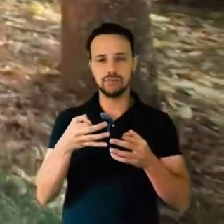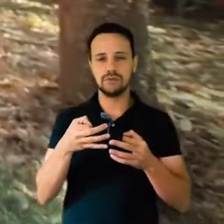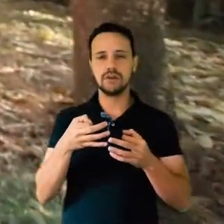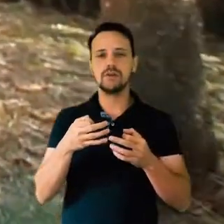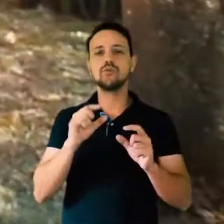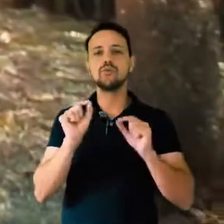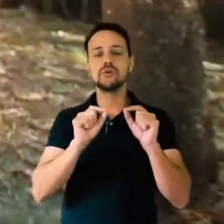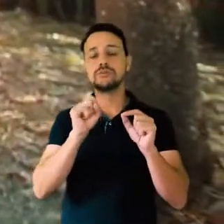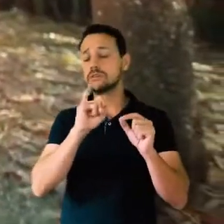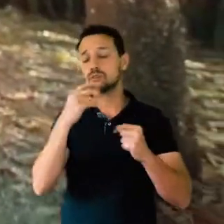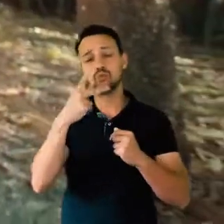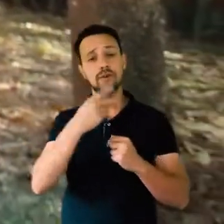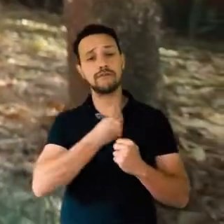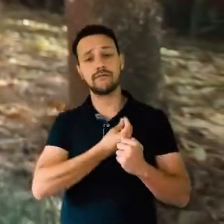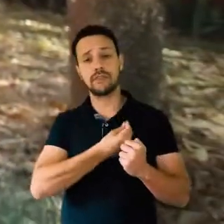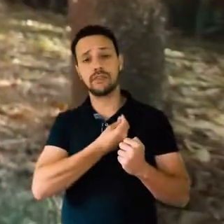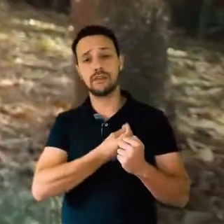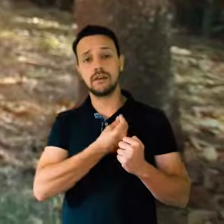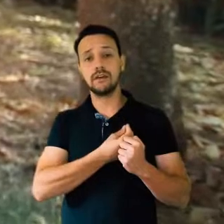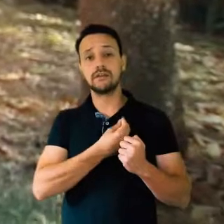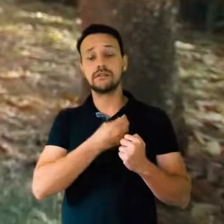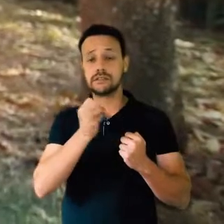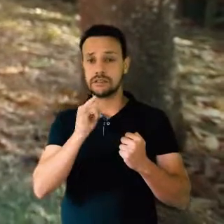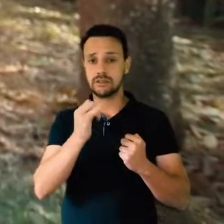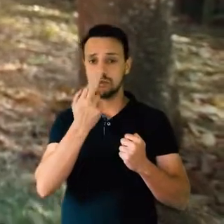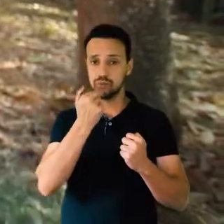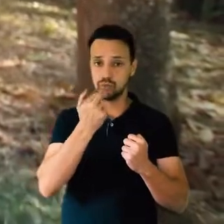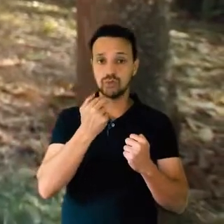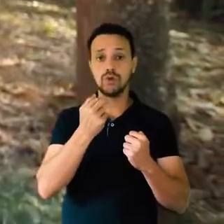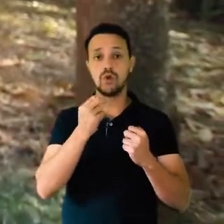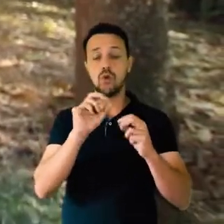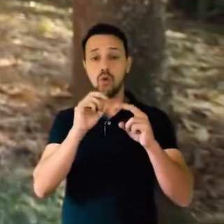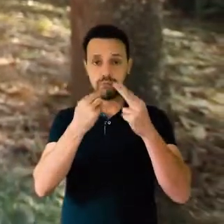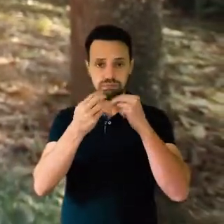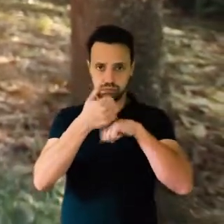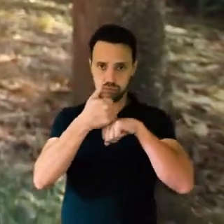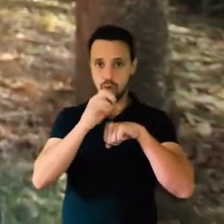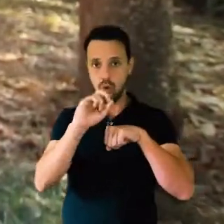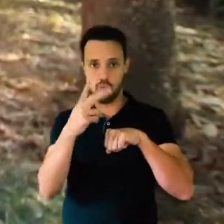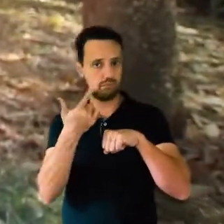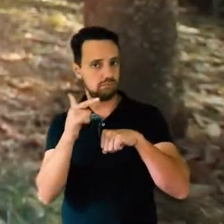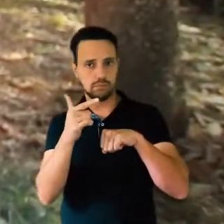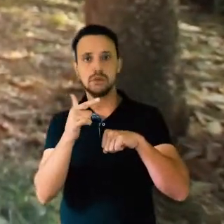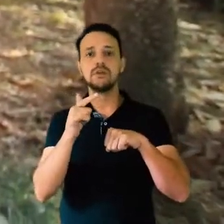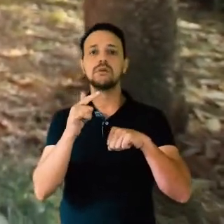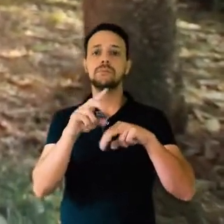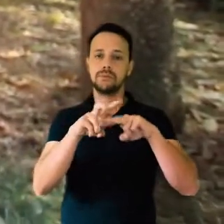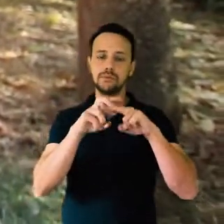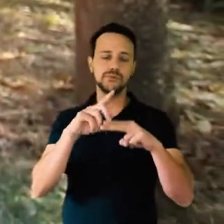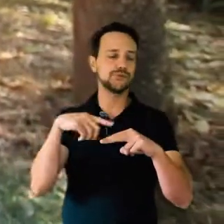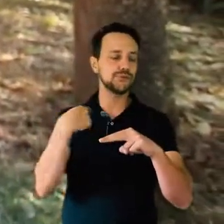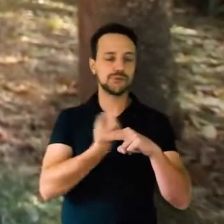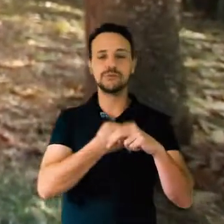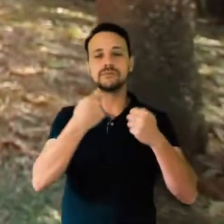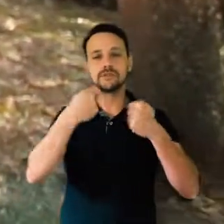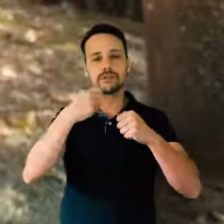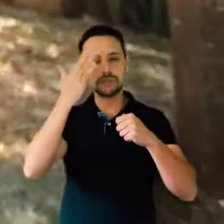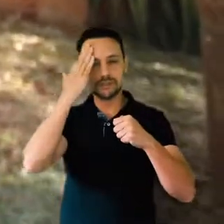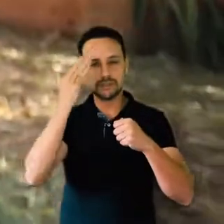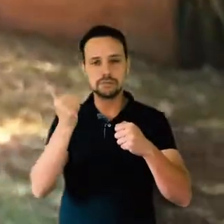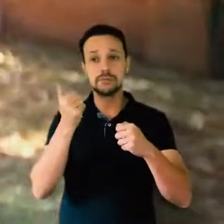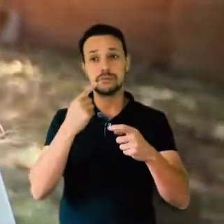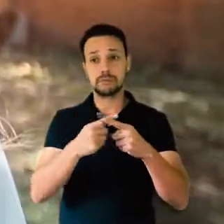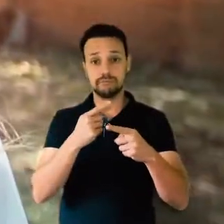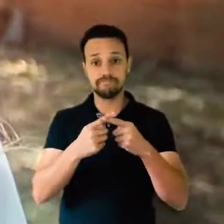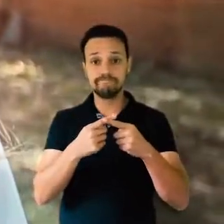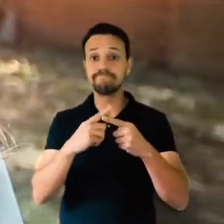faz parte da vida, independente se a pessoa faz acompanhamento com nutricionista ou não. Então todos nós temos que saber um pouco. E a